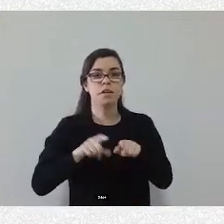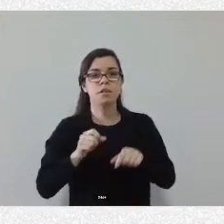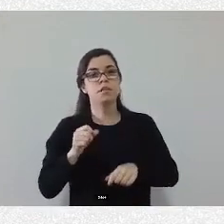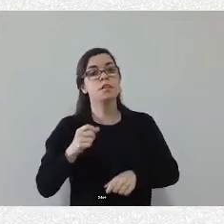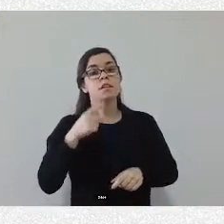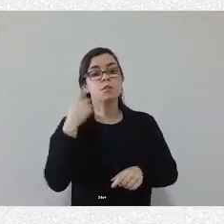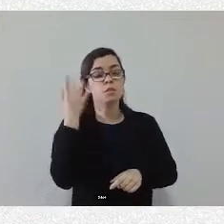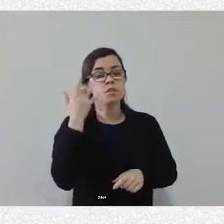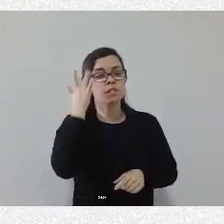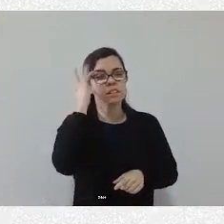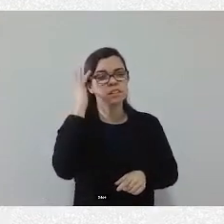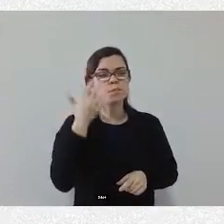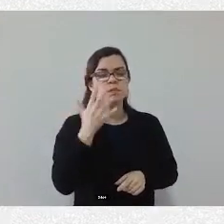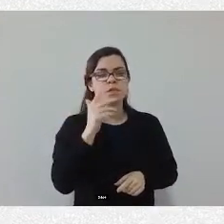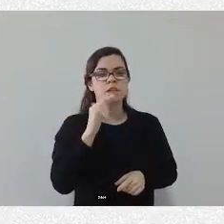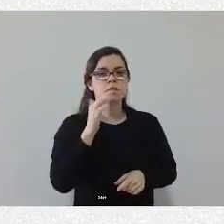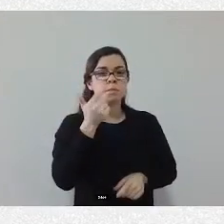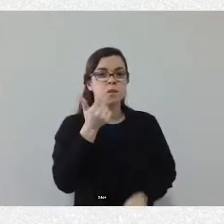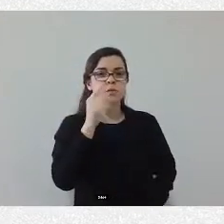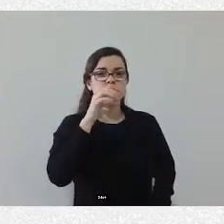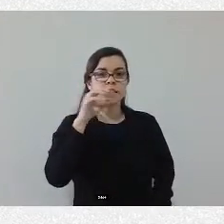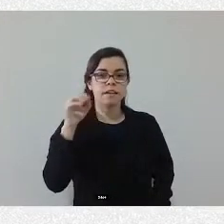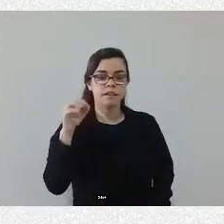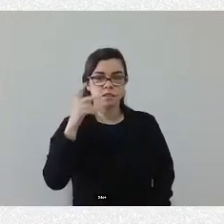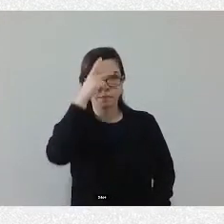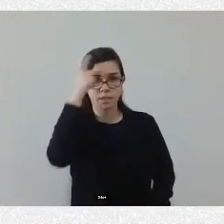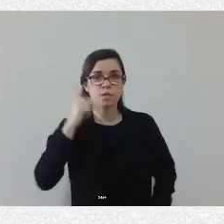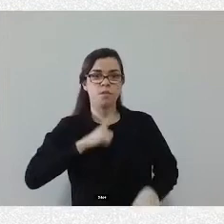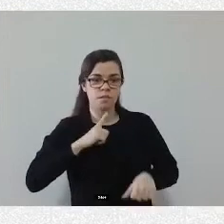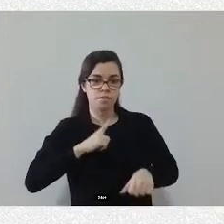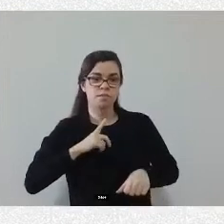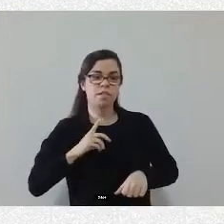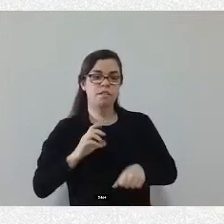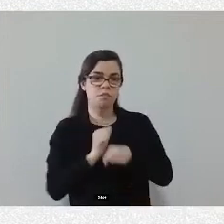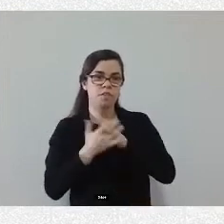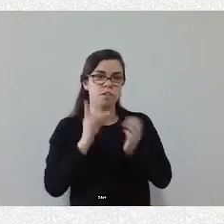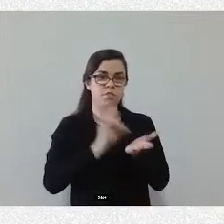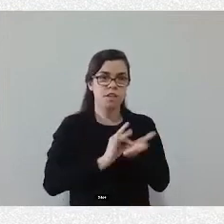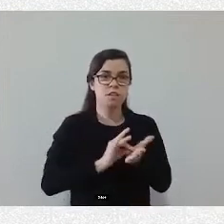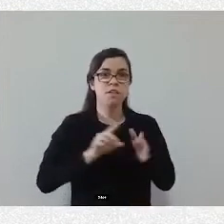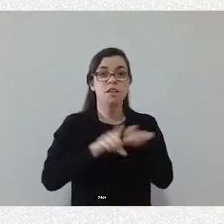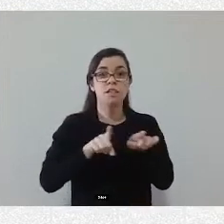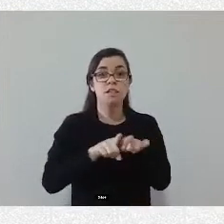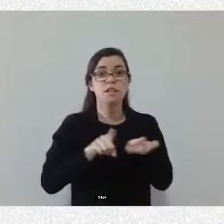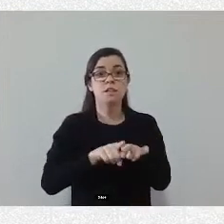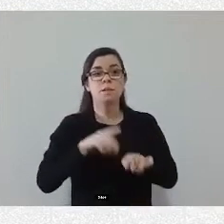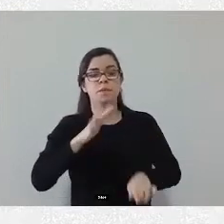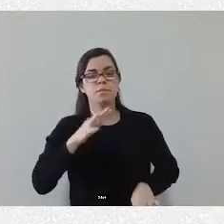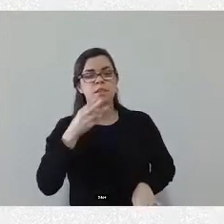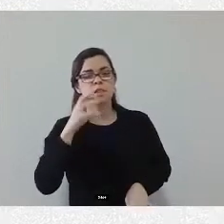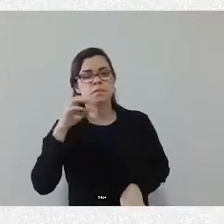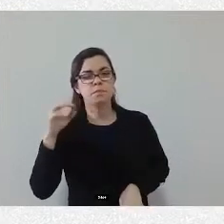de 3.000 controles, né, pessoas que tinham sintomas, mas não tinham diagnóstico de Covid.